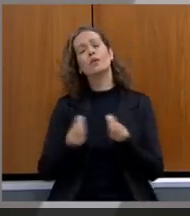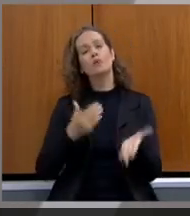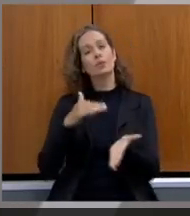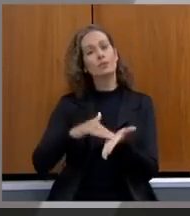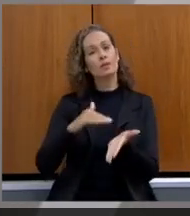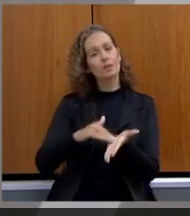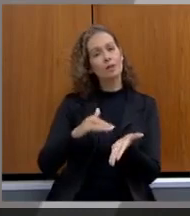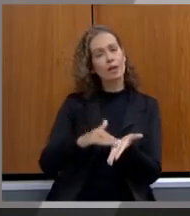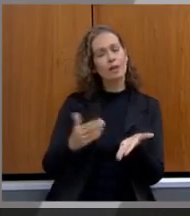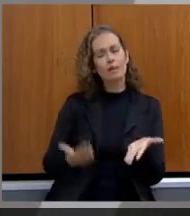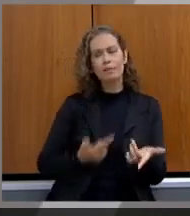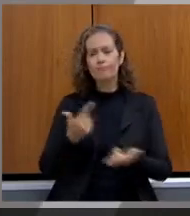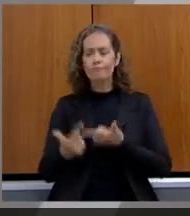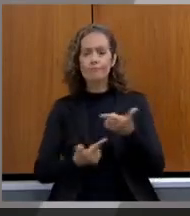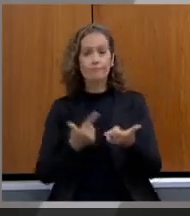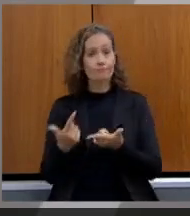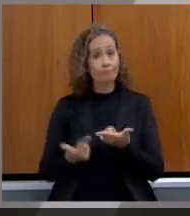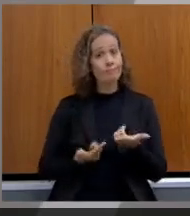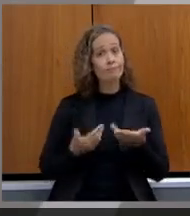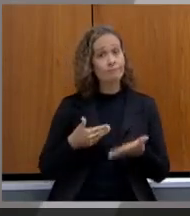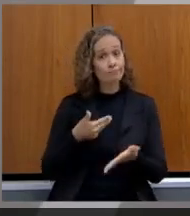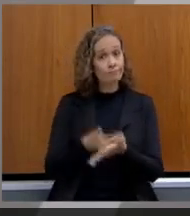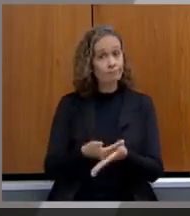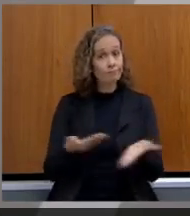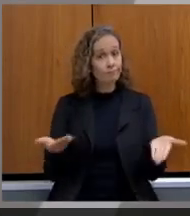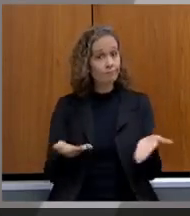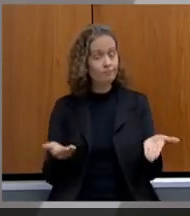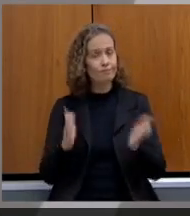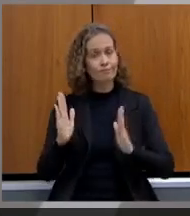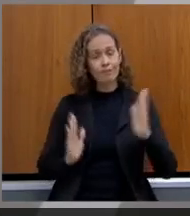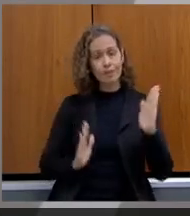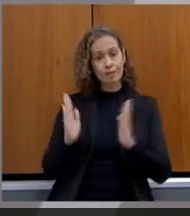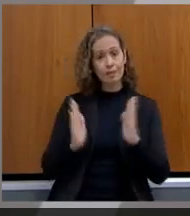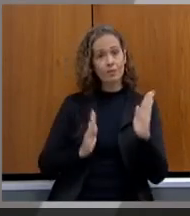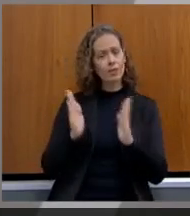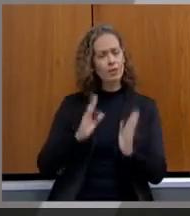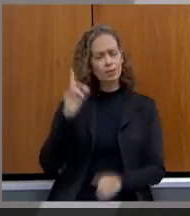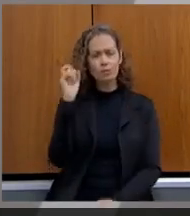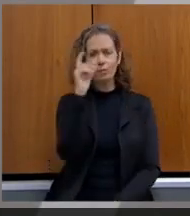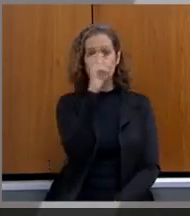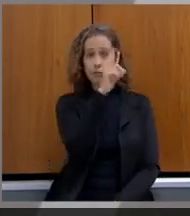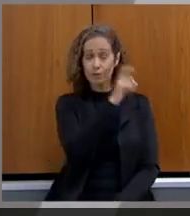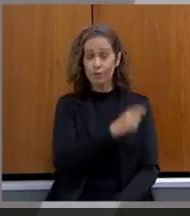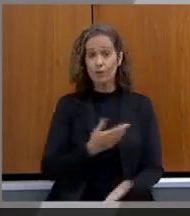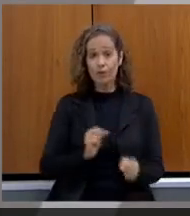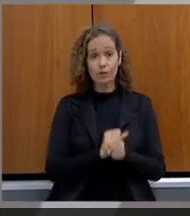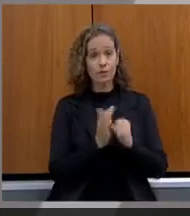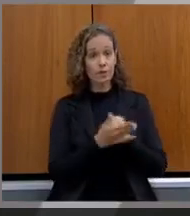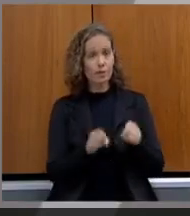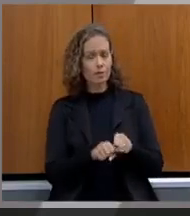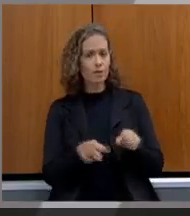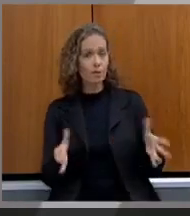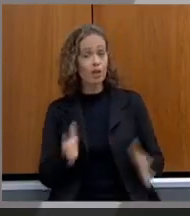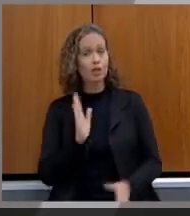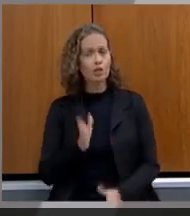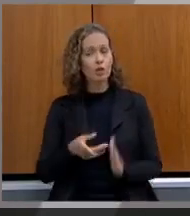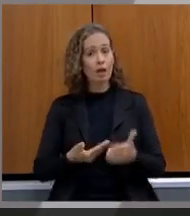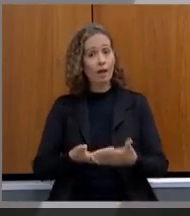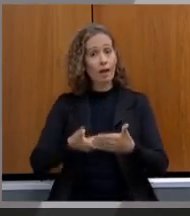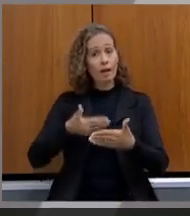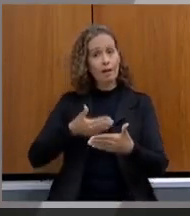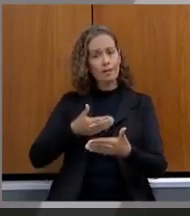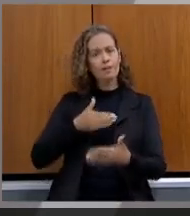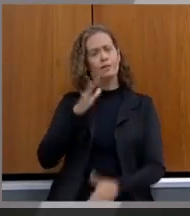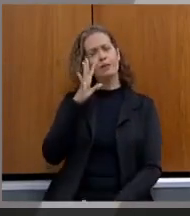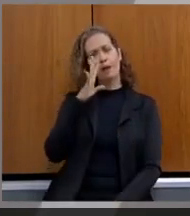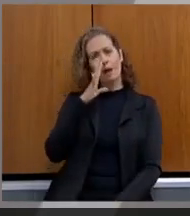a secretaria vem conduzindo nesse momento tão difícil da pandemia a gente já admirava Condução